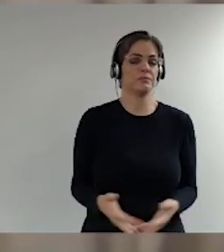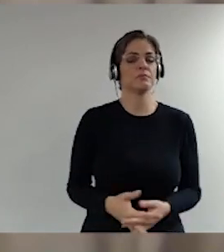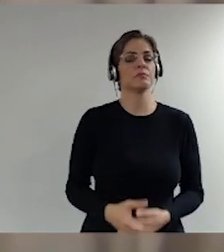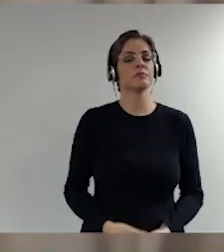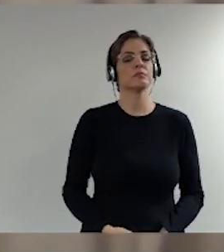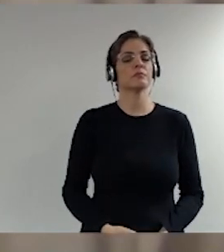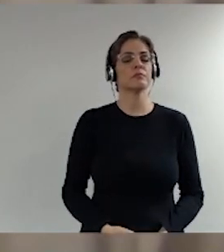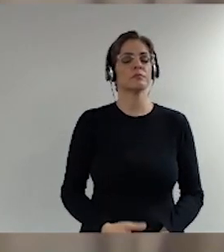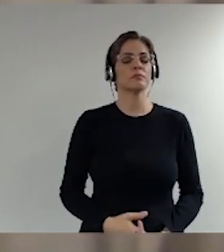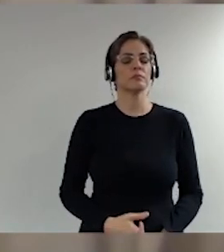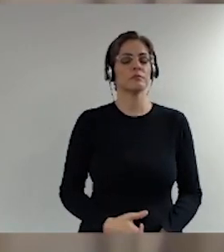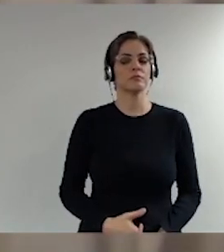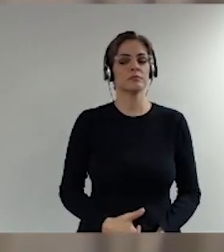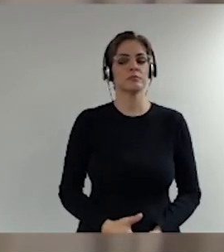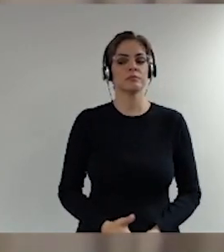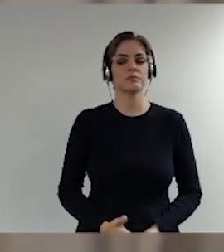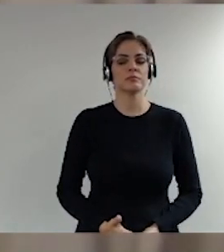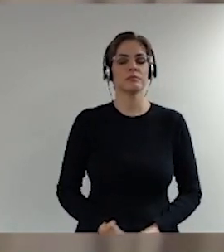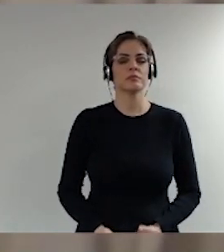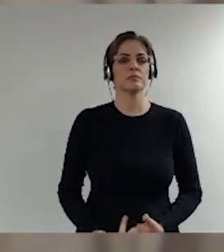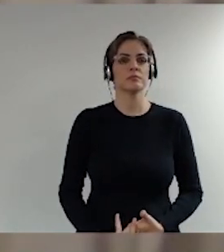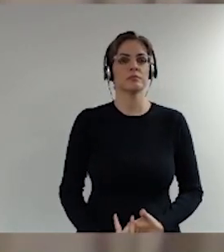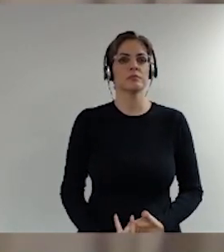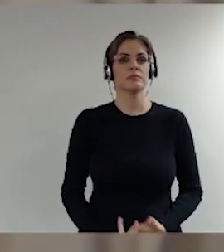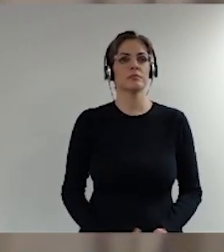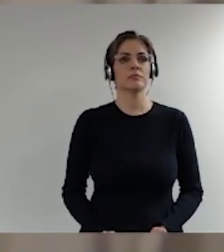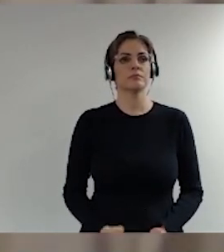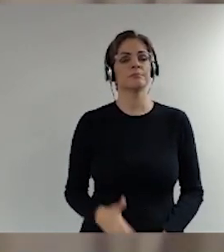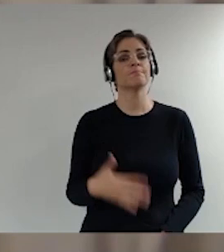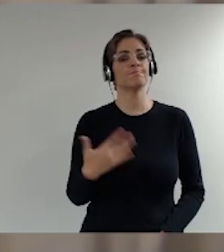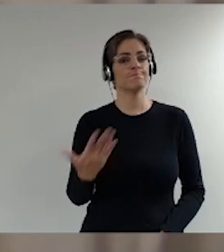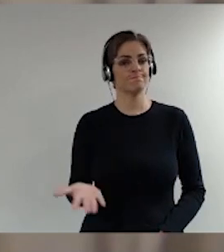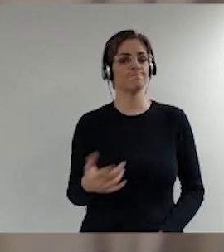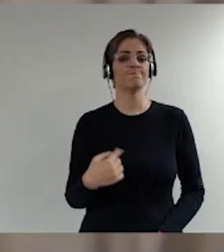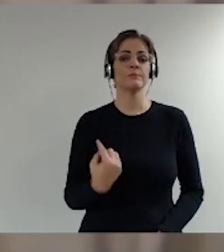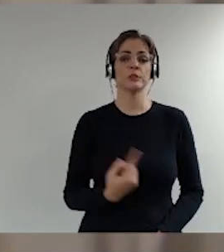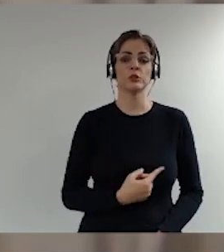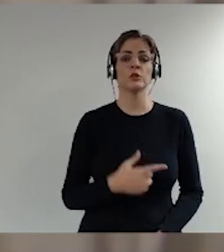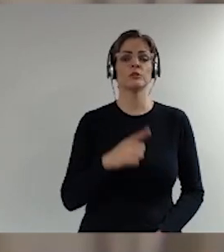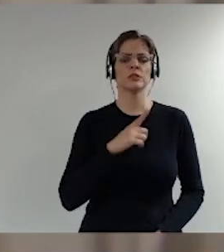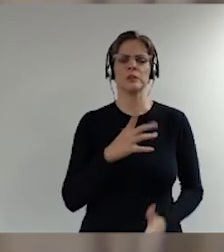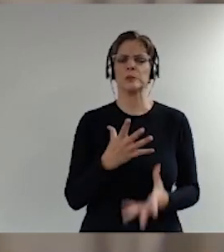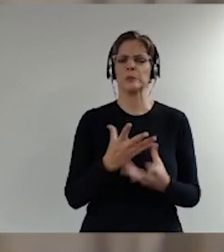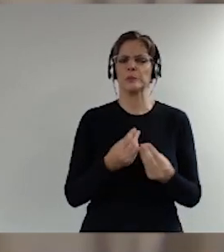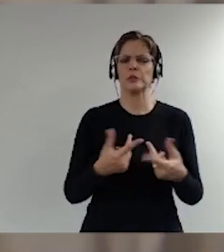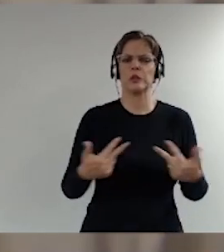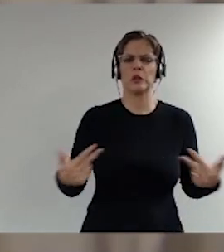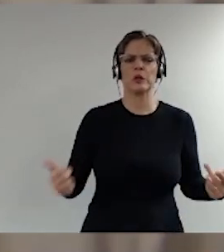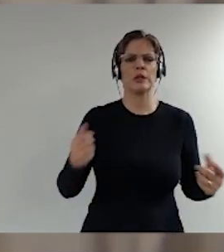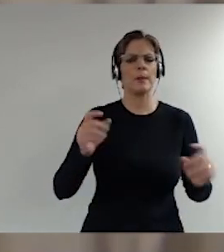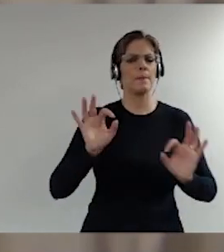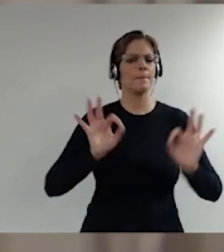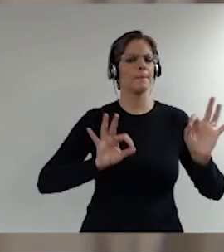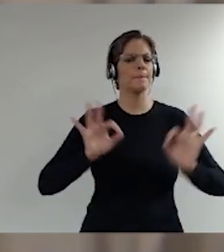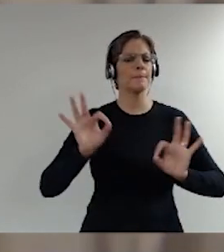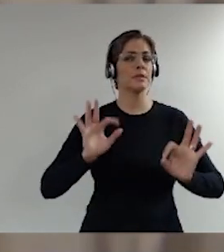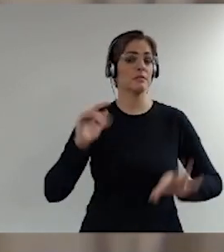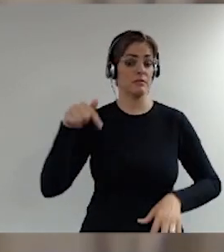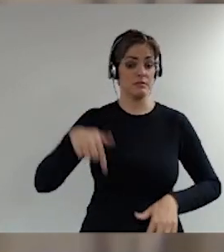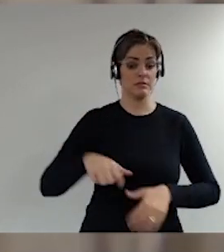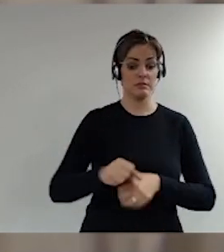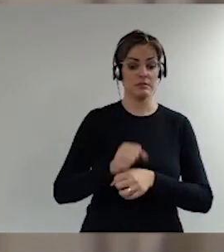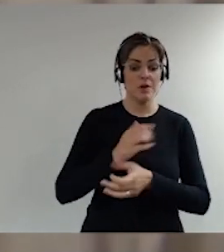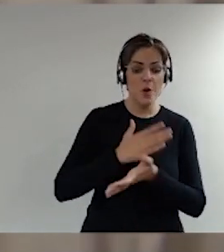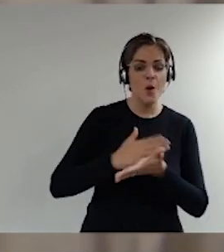eu digo que nós fazemos muitos planos. No começo do ano, nós fizemos muitos planos para